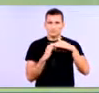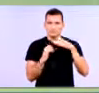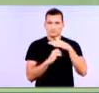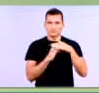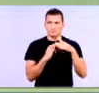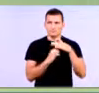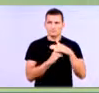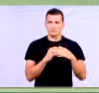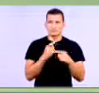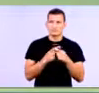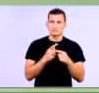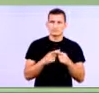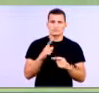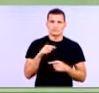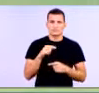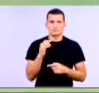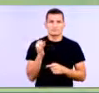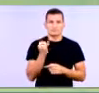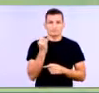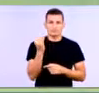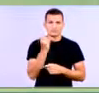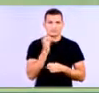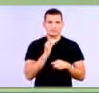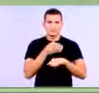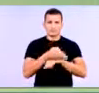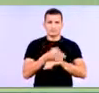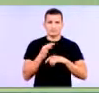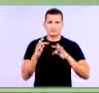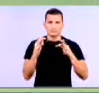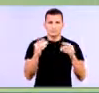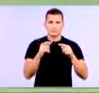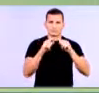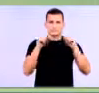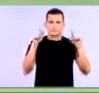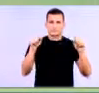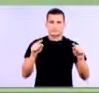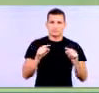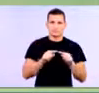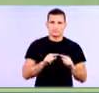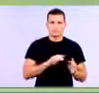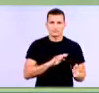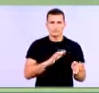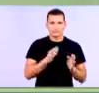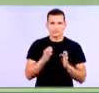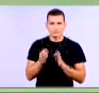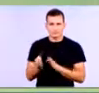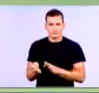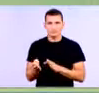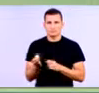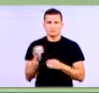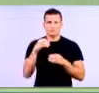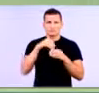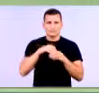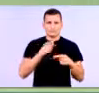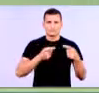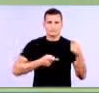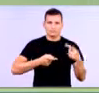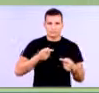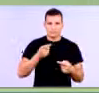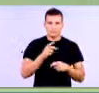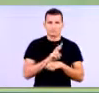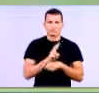importante o envolvimento de todos os funcionários durante a implementação de uma política